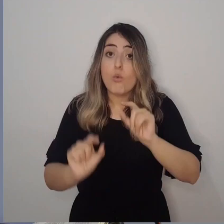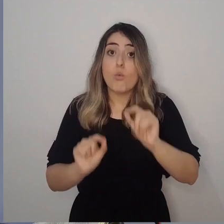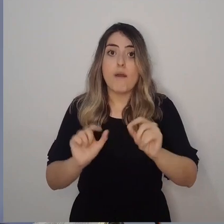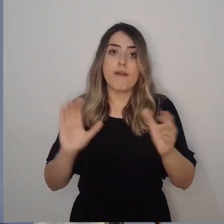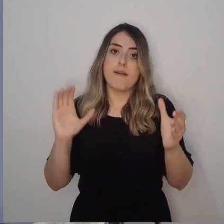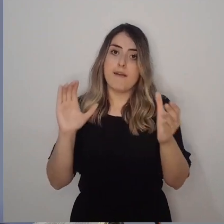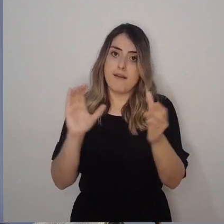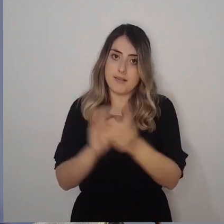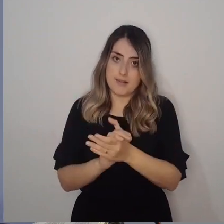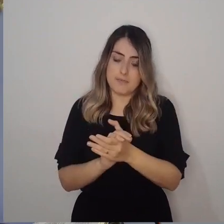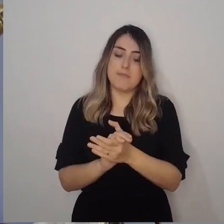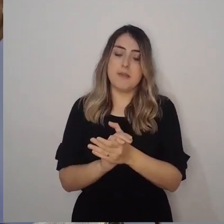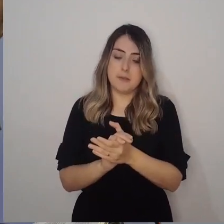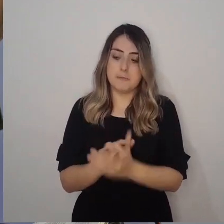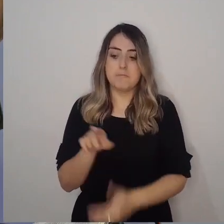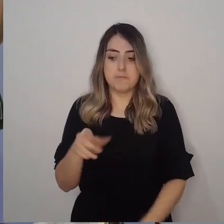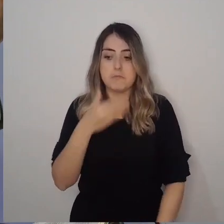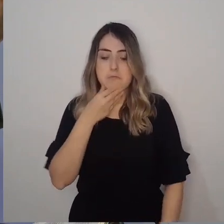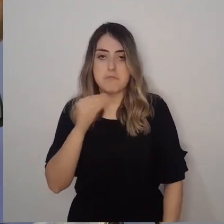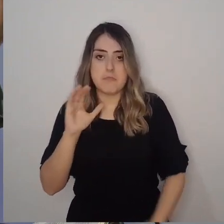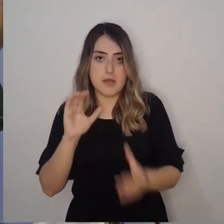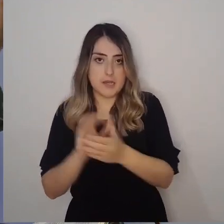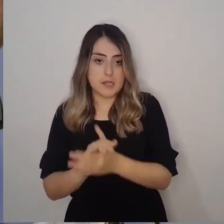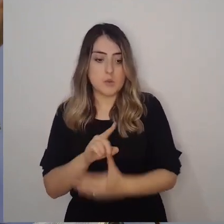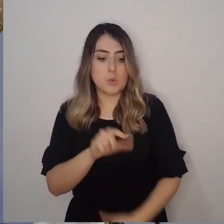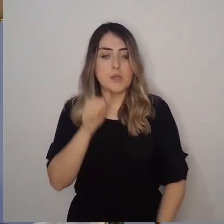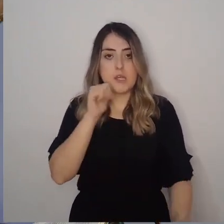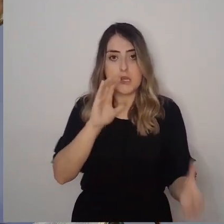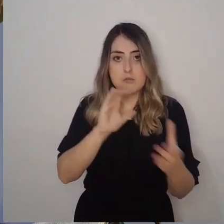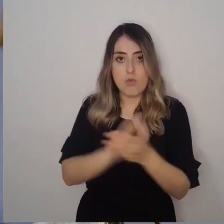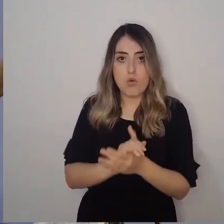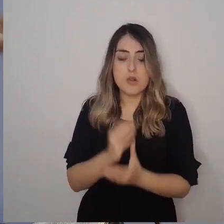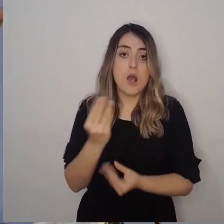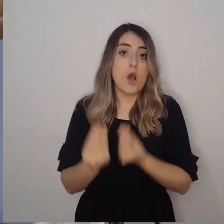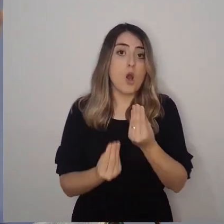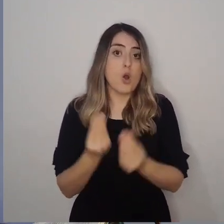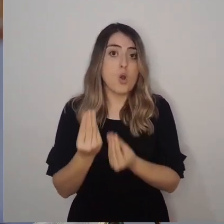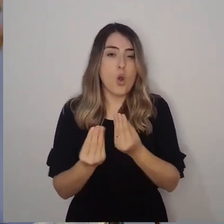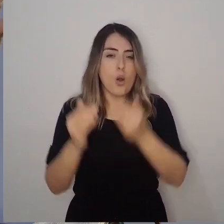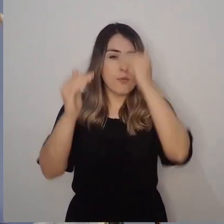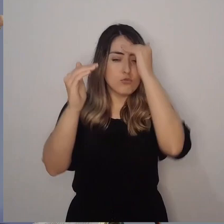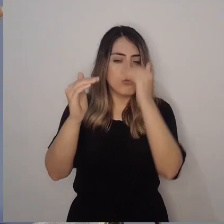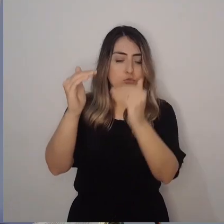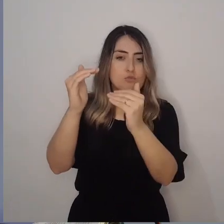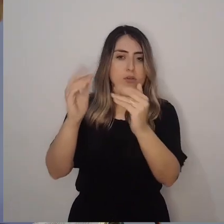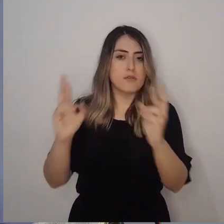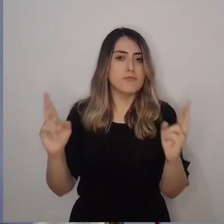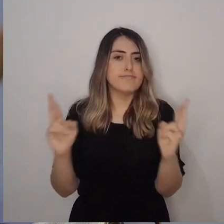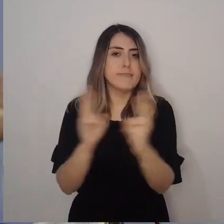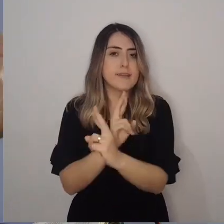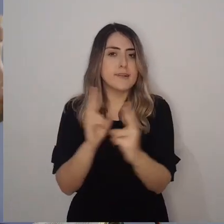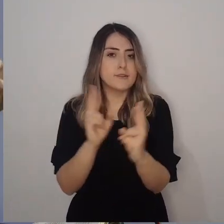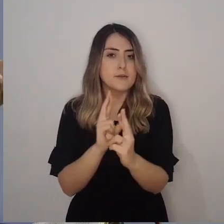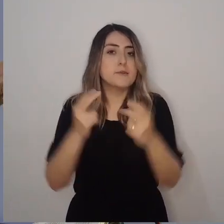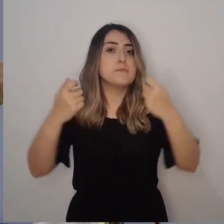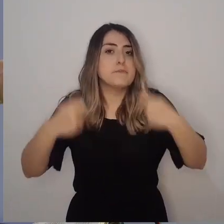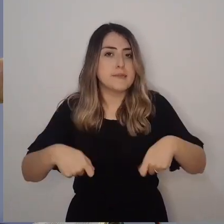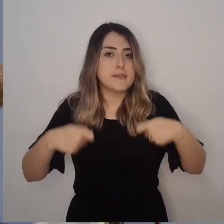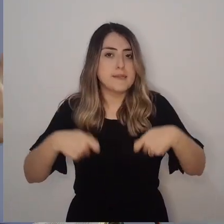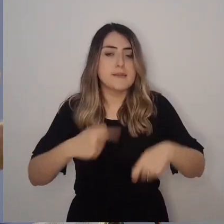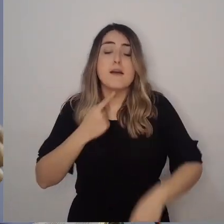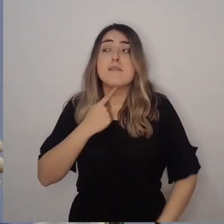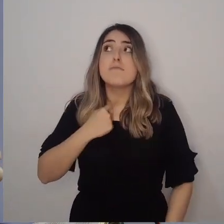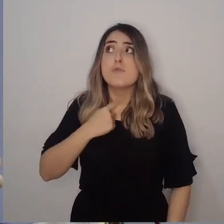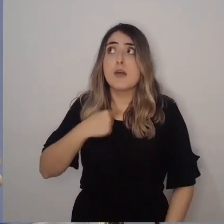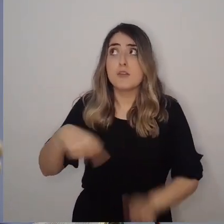focar no marido e na esposa. Como é que funciona essa sujeição mútua ou essa sujeição no que